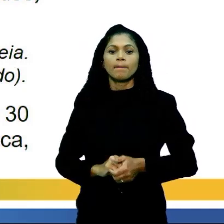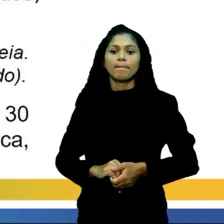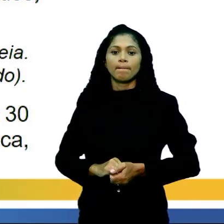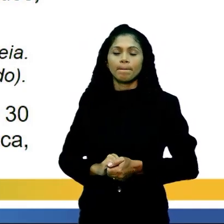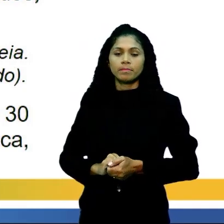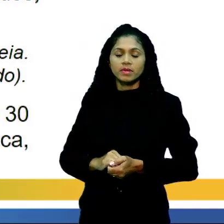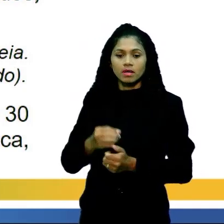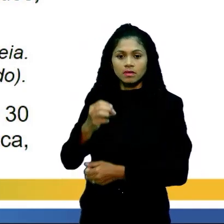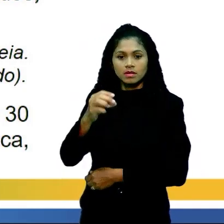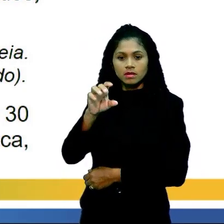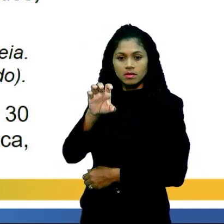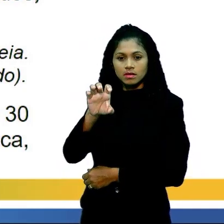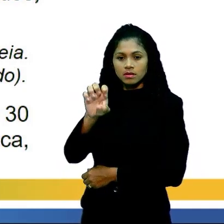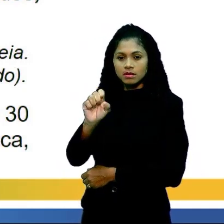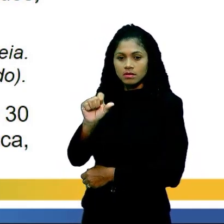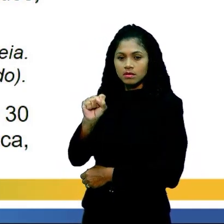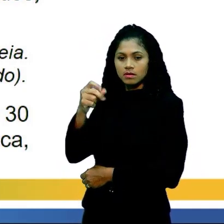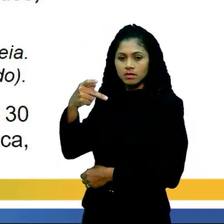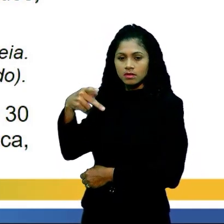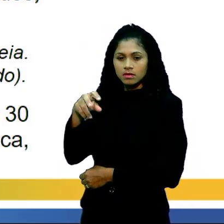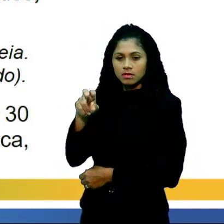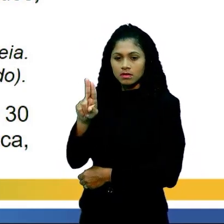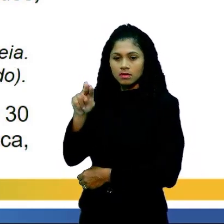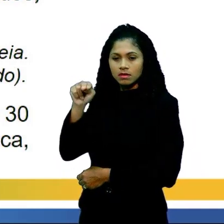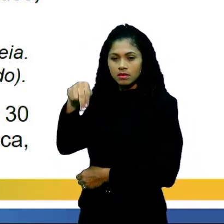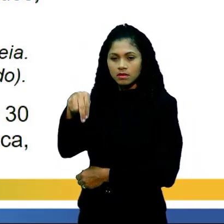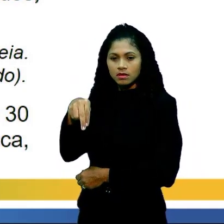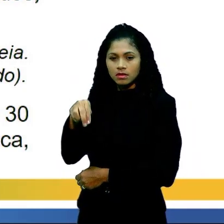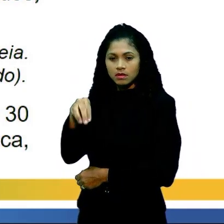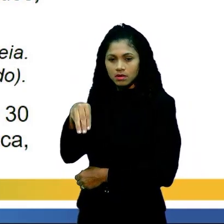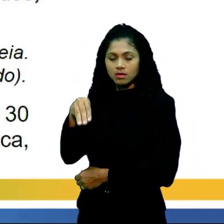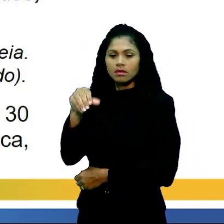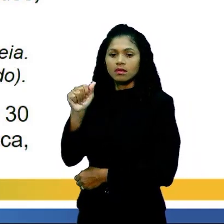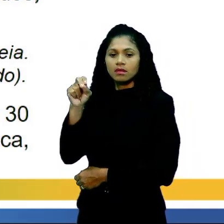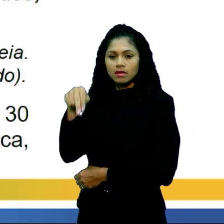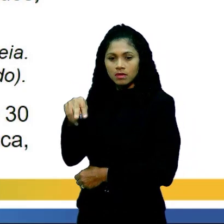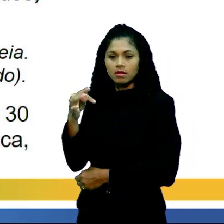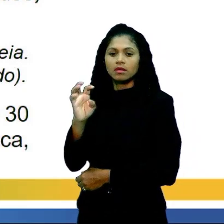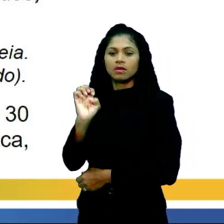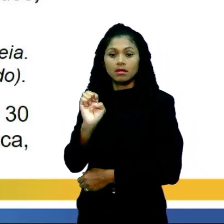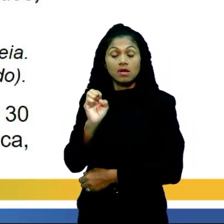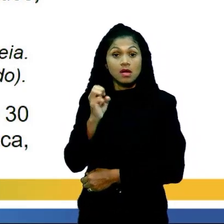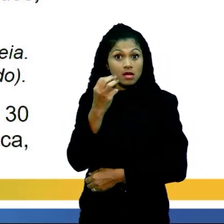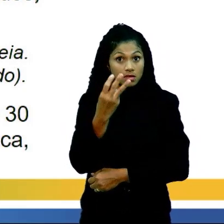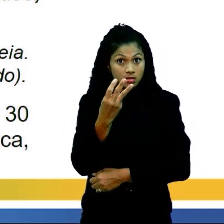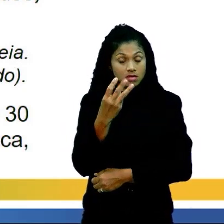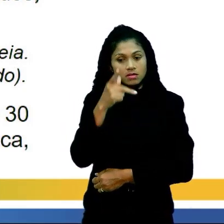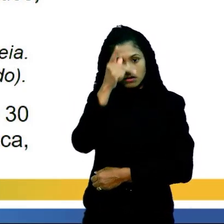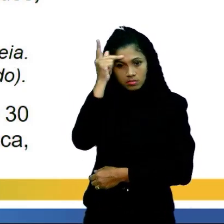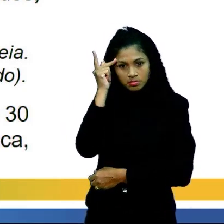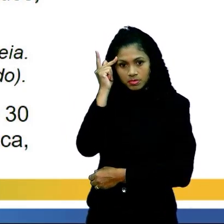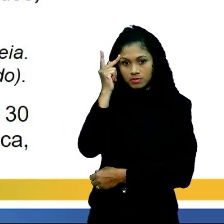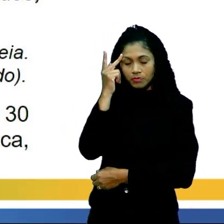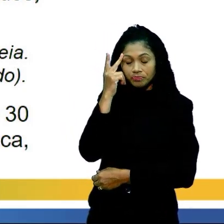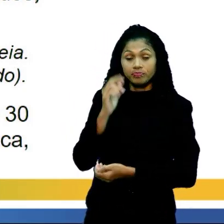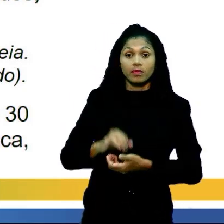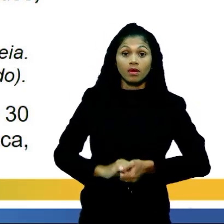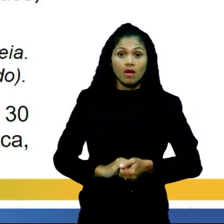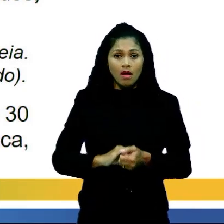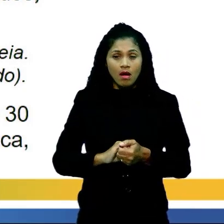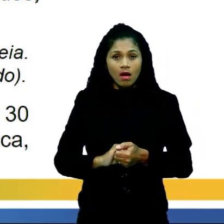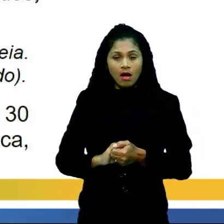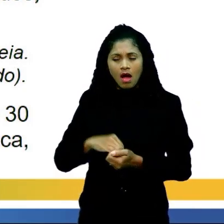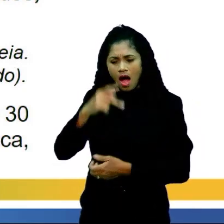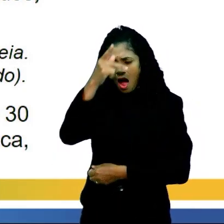Quem organiza festa faz esses cálculos em cima do total de convidados, independentemente